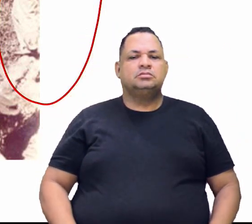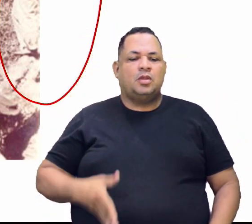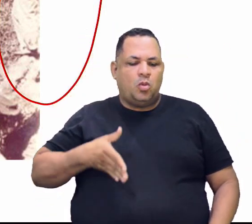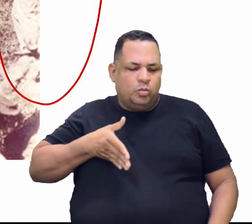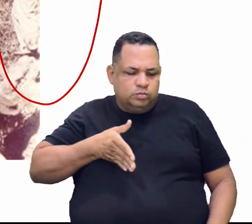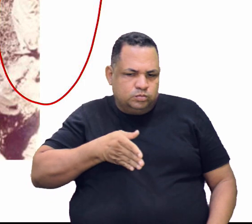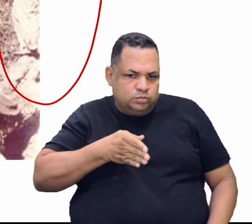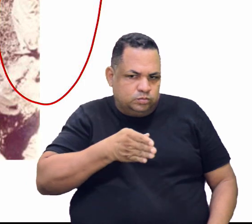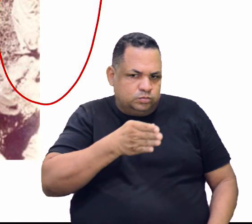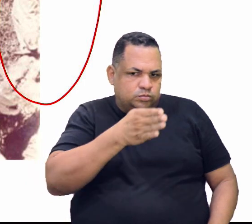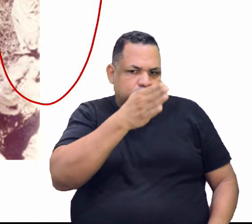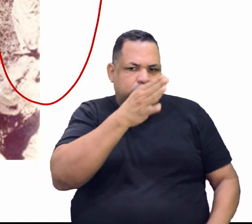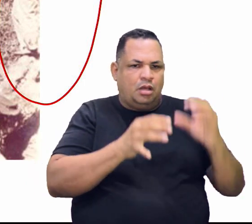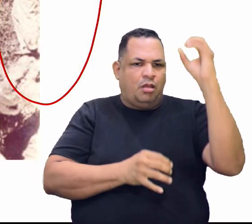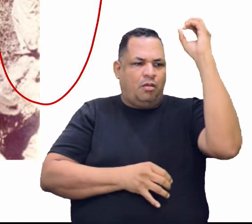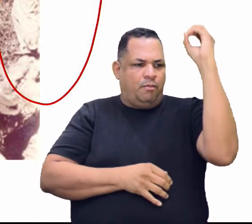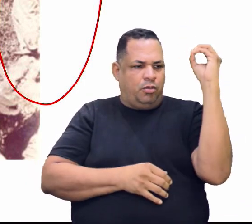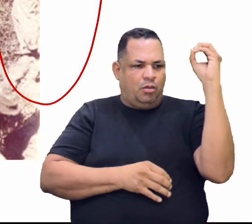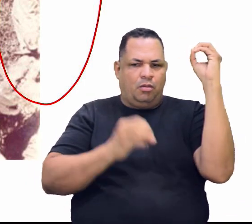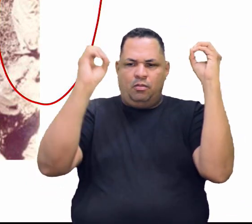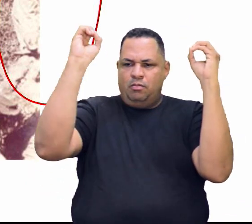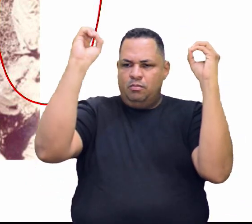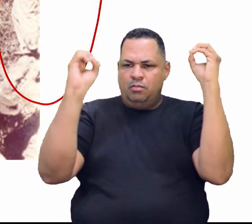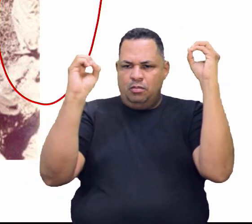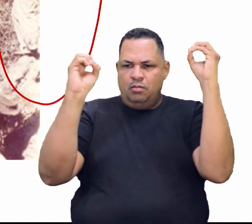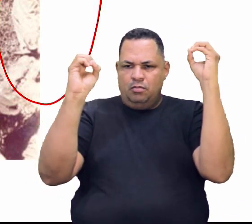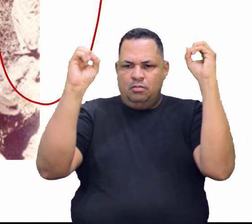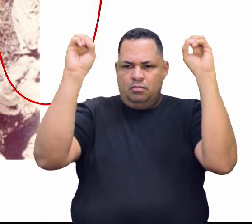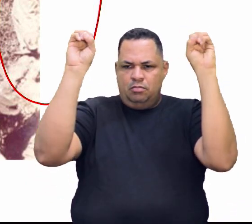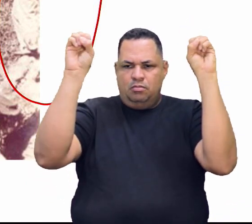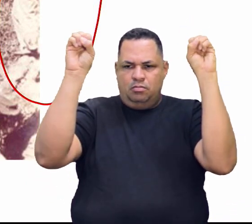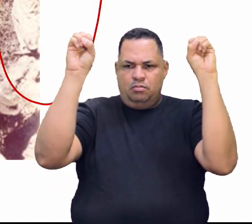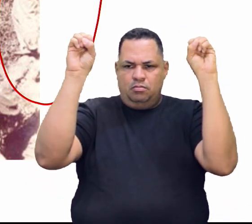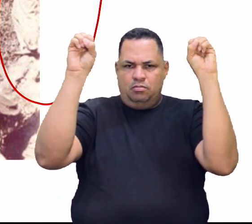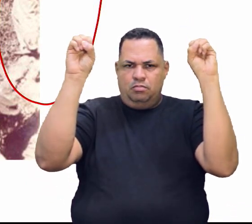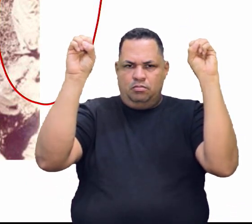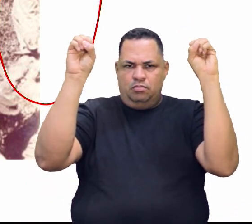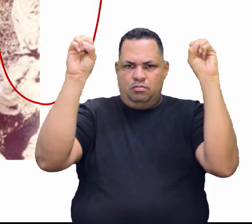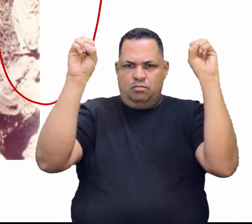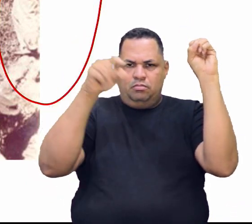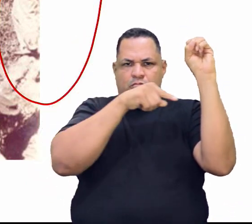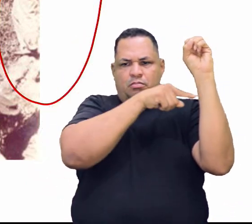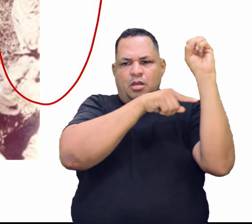iria passar o porte da linha telegráfica, olha aqui a linha,